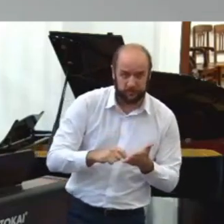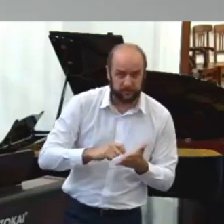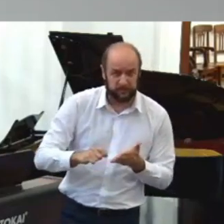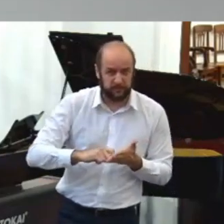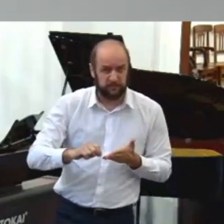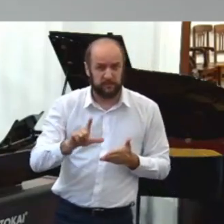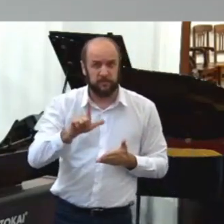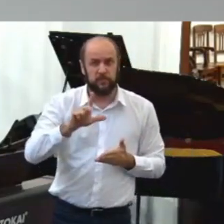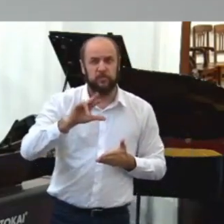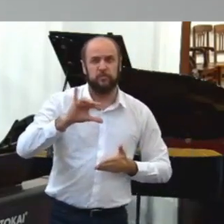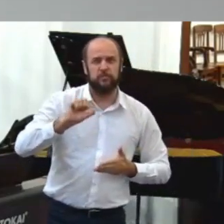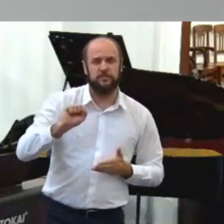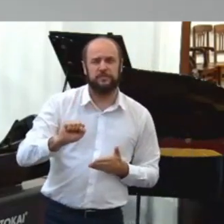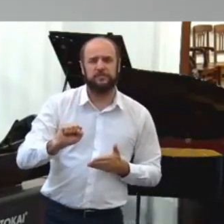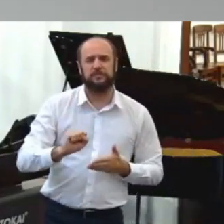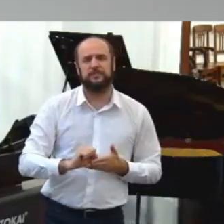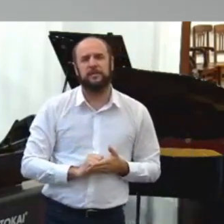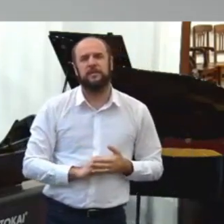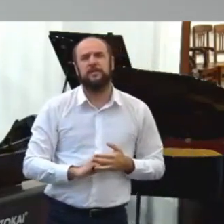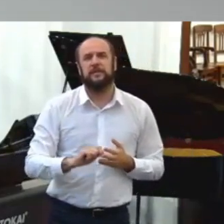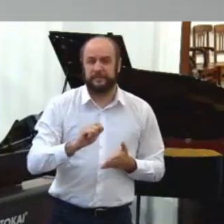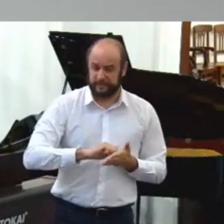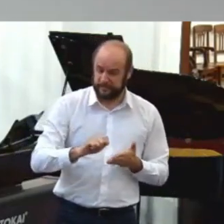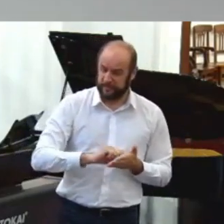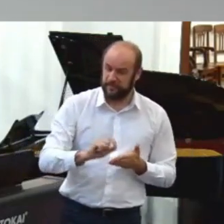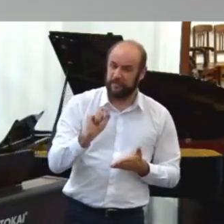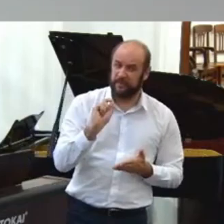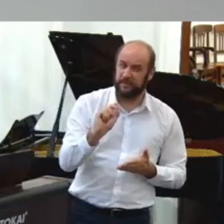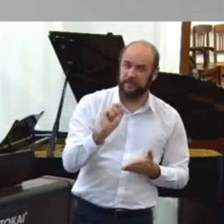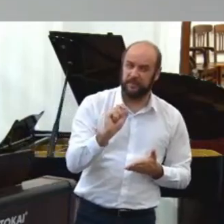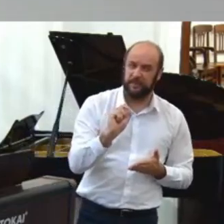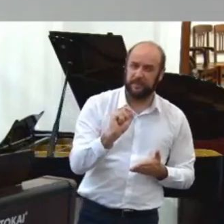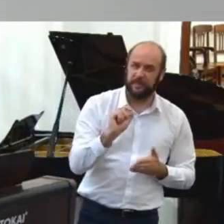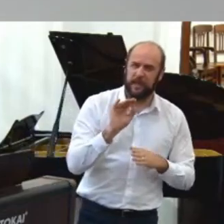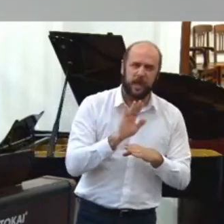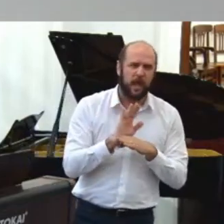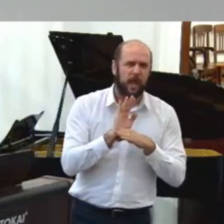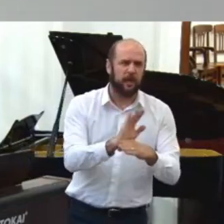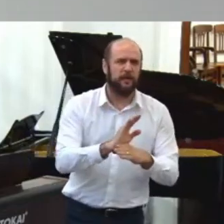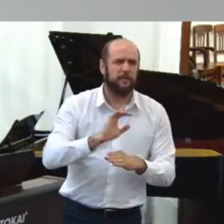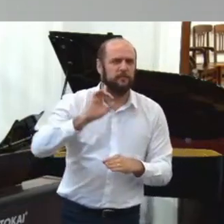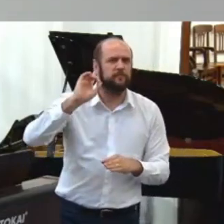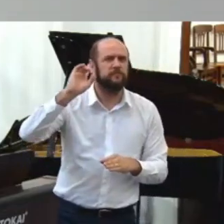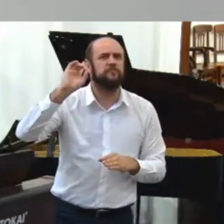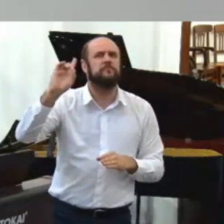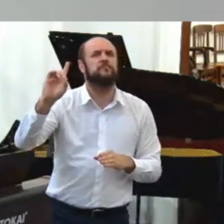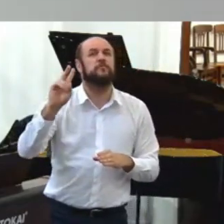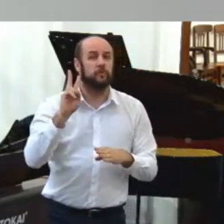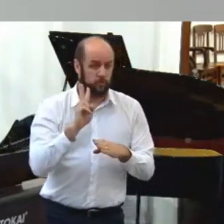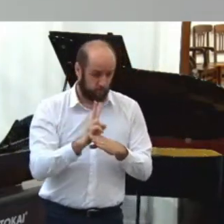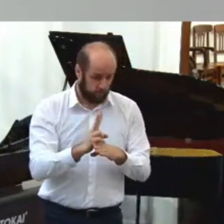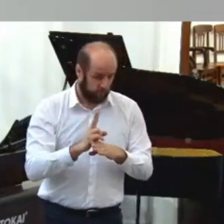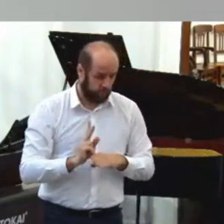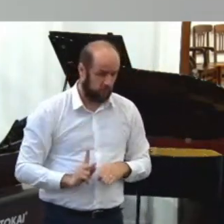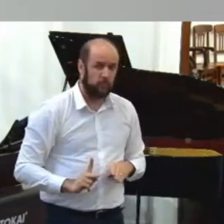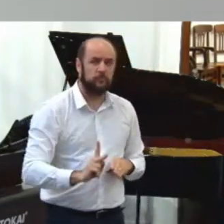teologia sistemática, fala sobre isso. Ele diz: a providência inclui